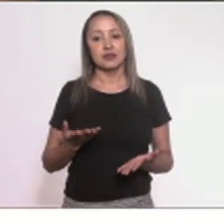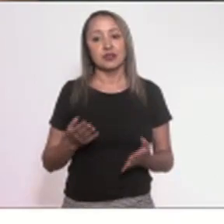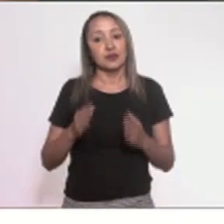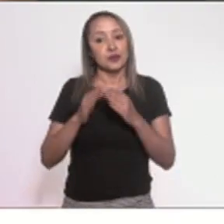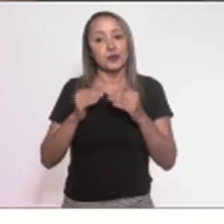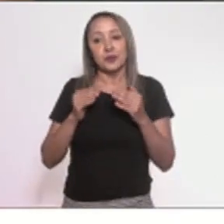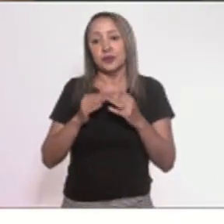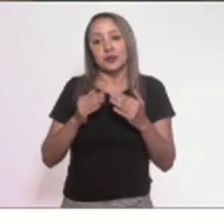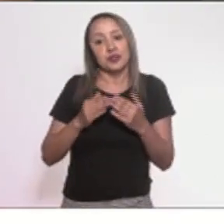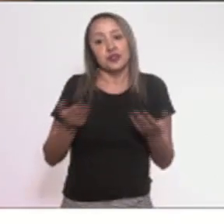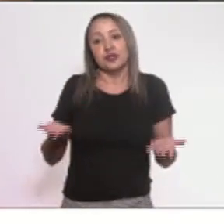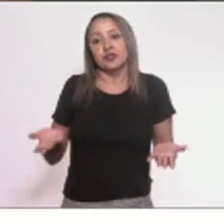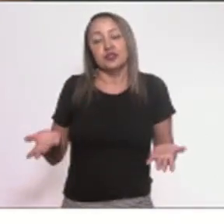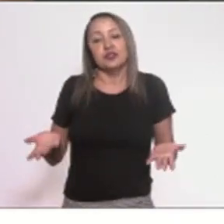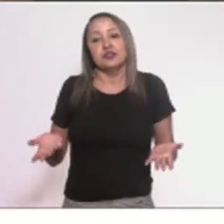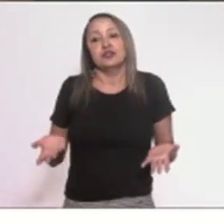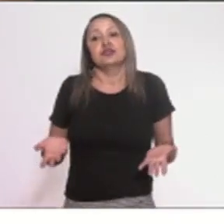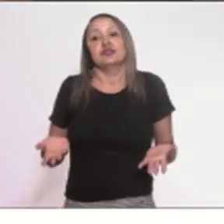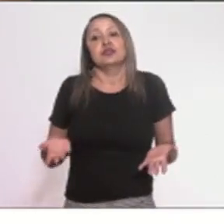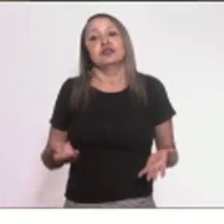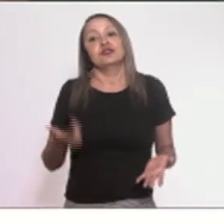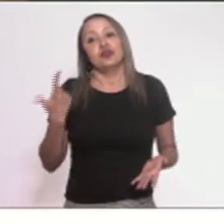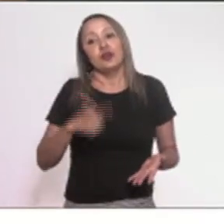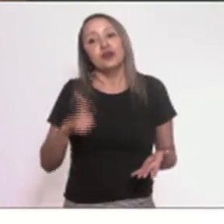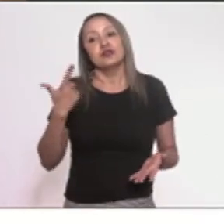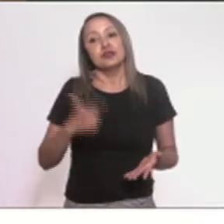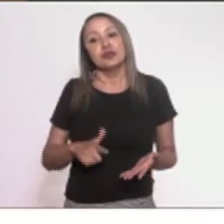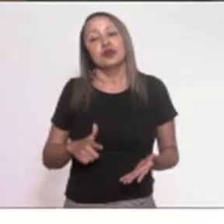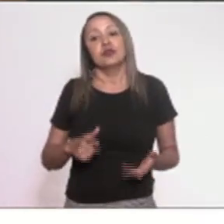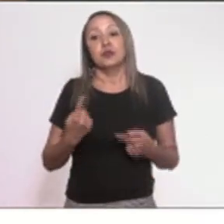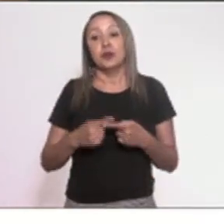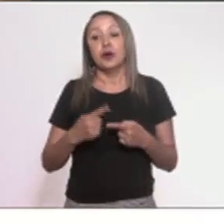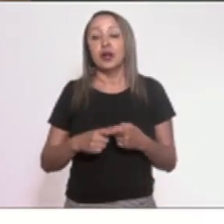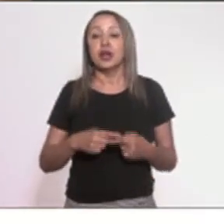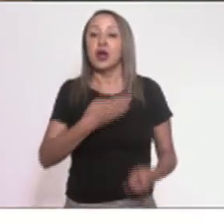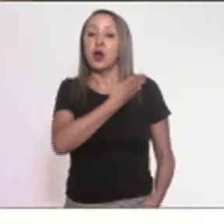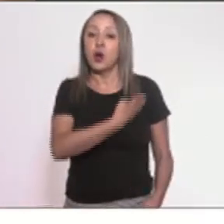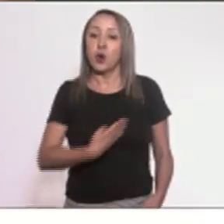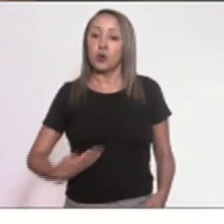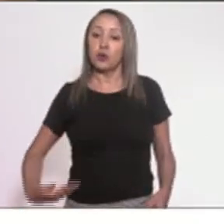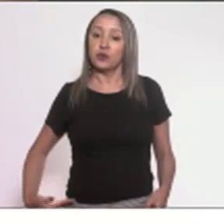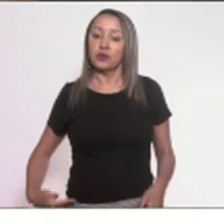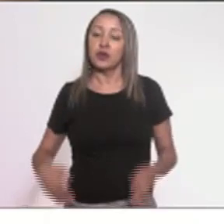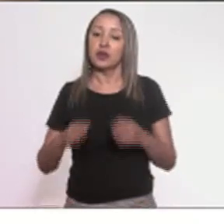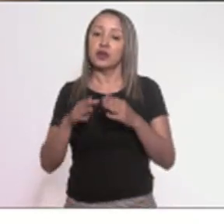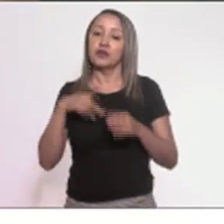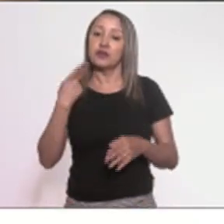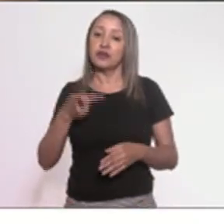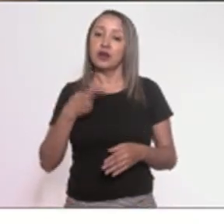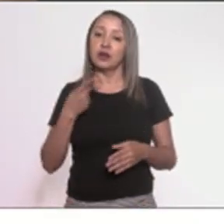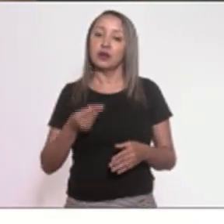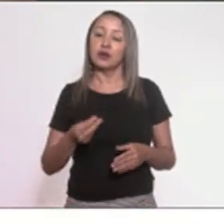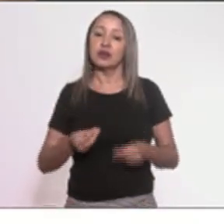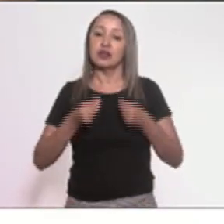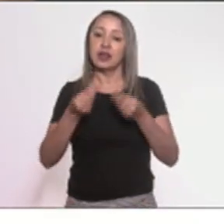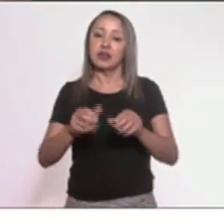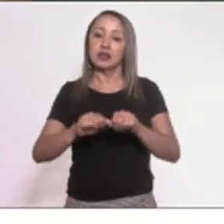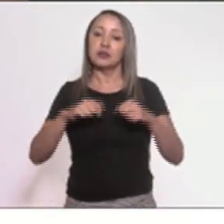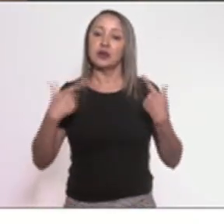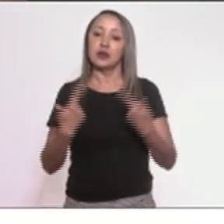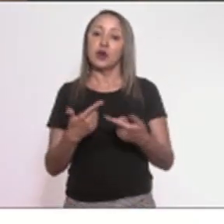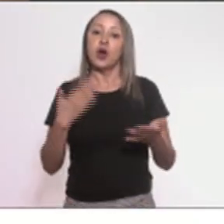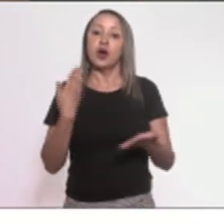no Fantástico. O governo ficou de mandar para essa casa um estudo sobre o combustível